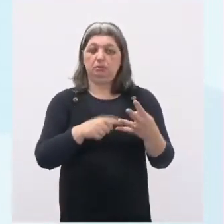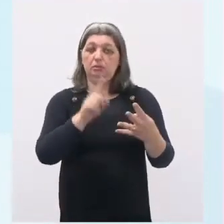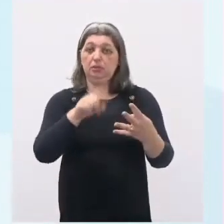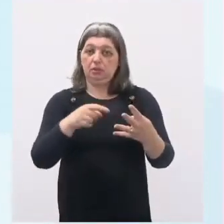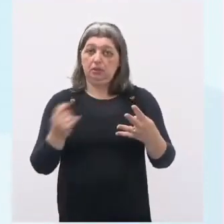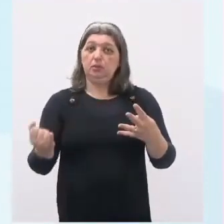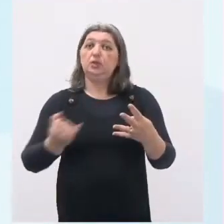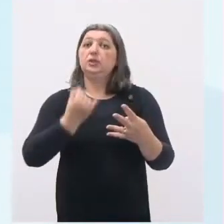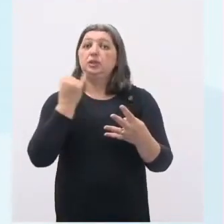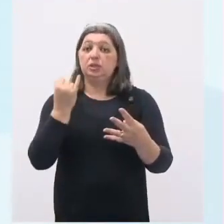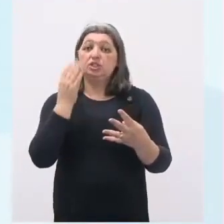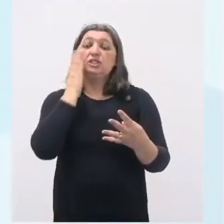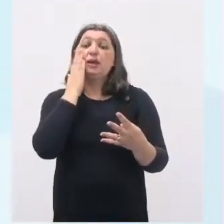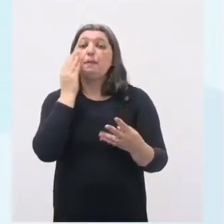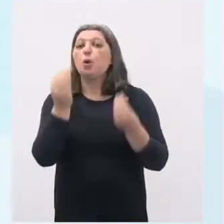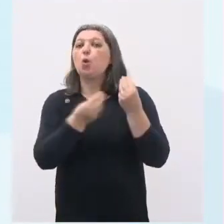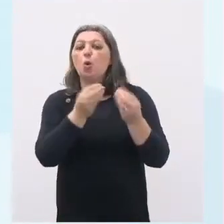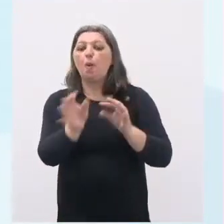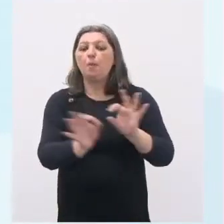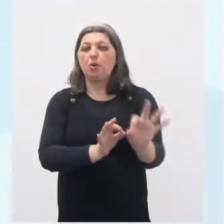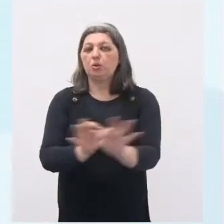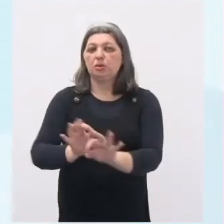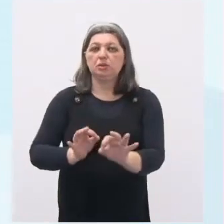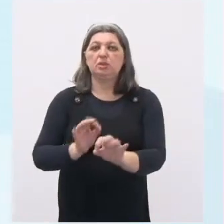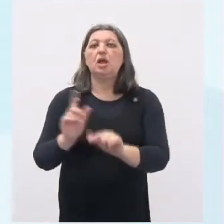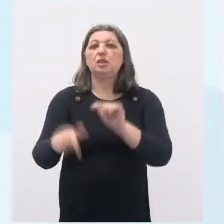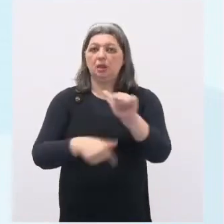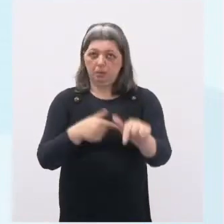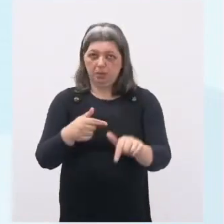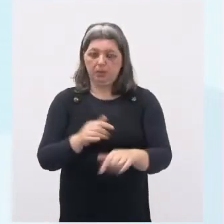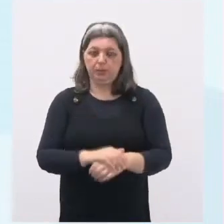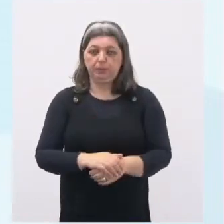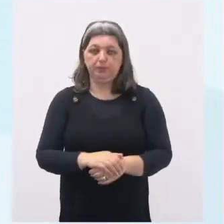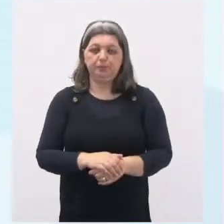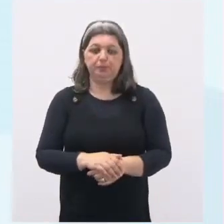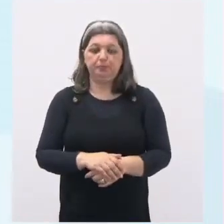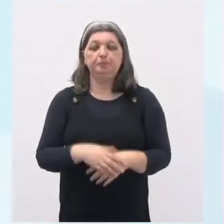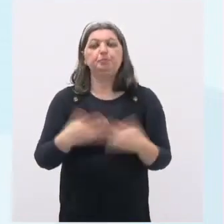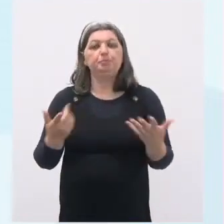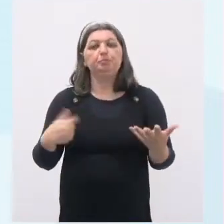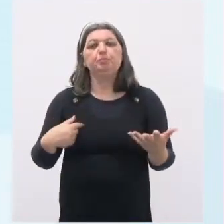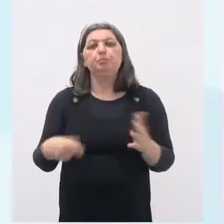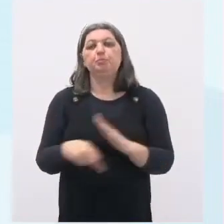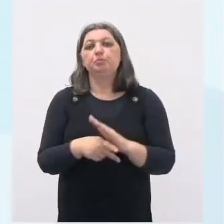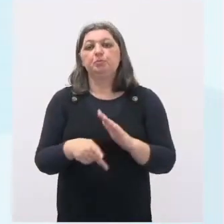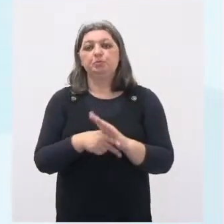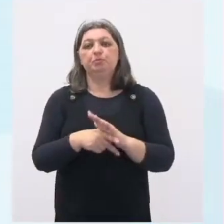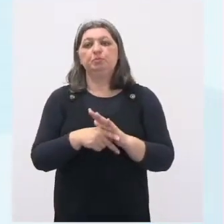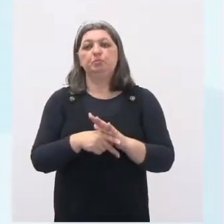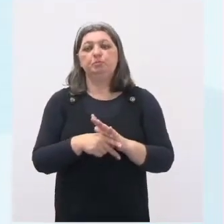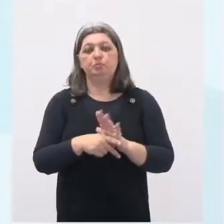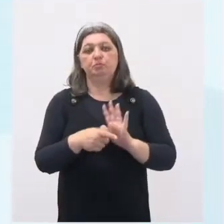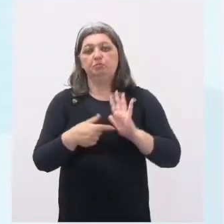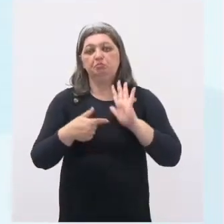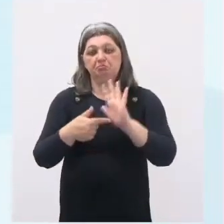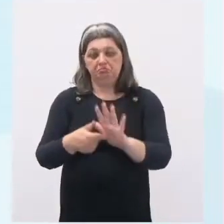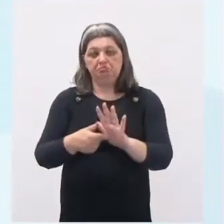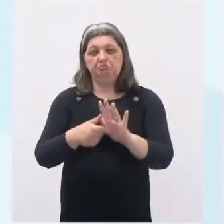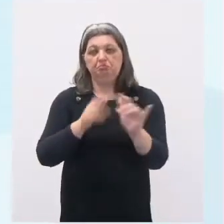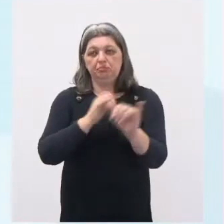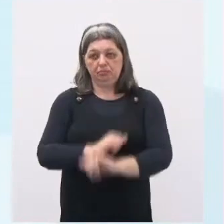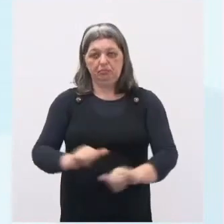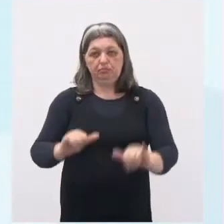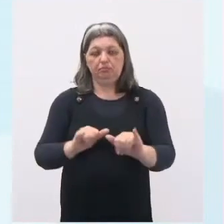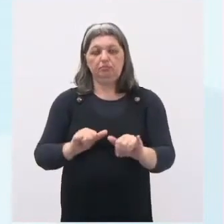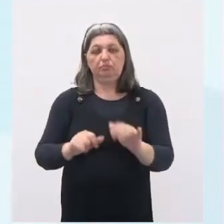nortear aí o nosso trabalho. Então, além dessa transmissão de conteúdos, né, esse